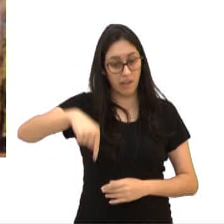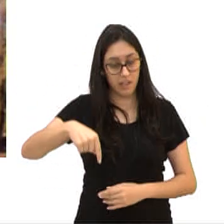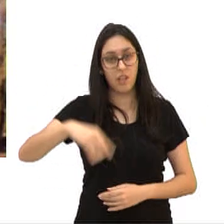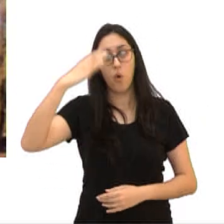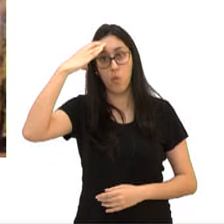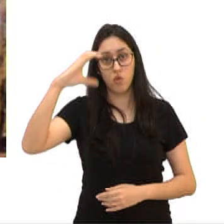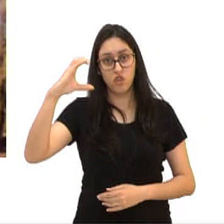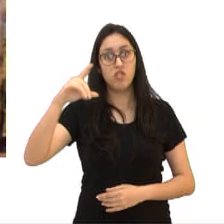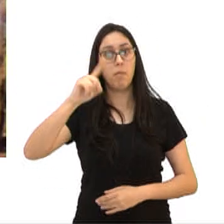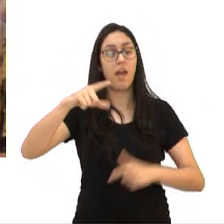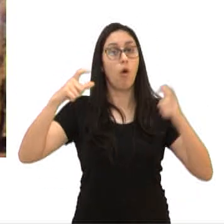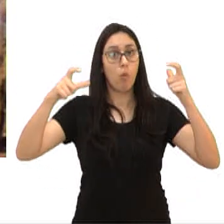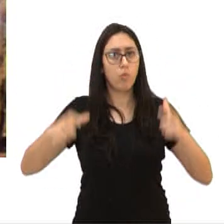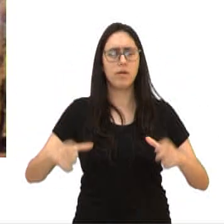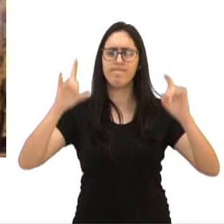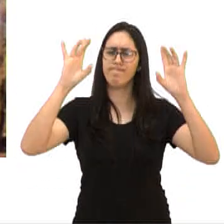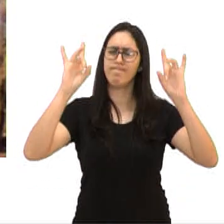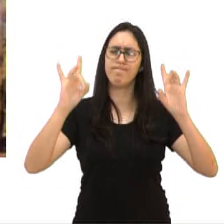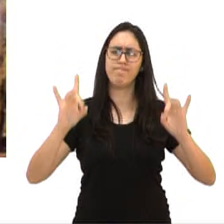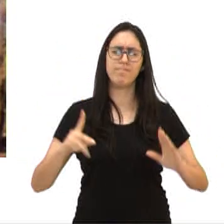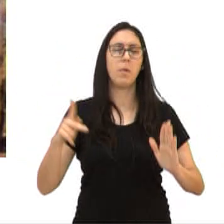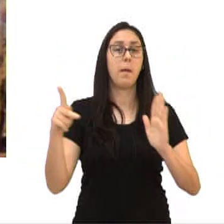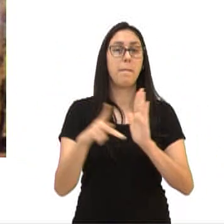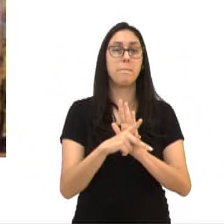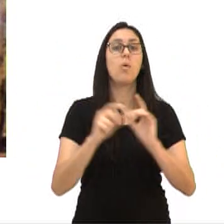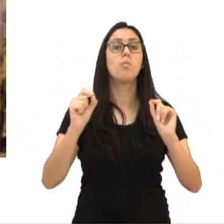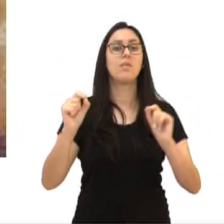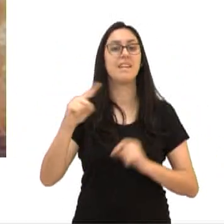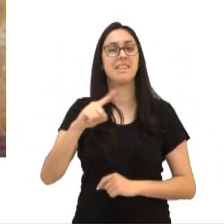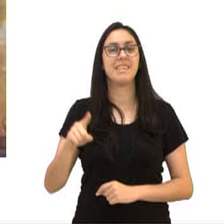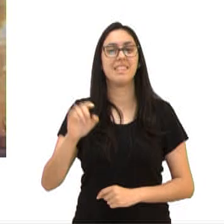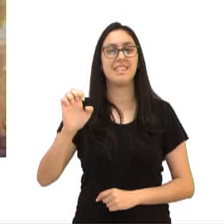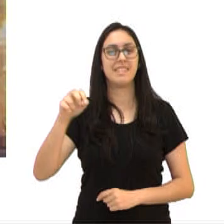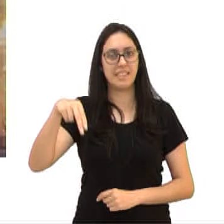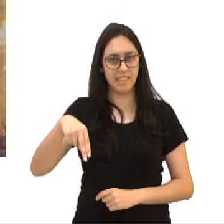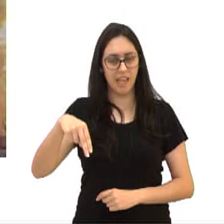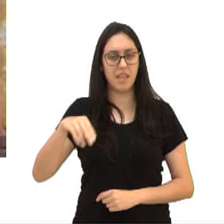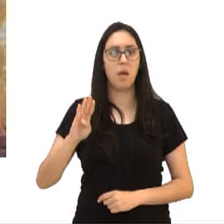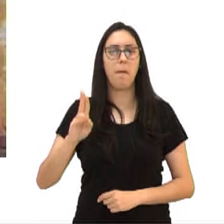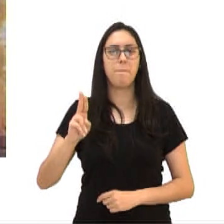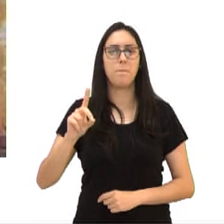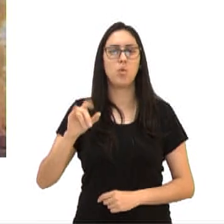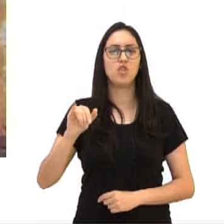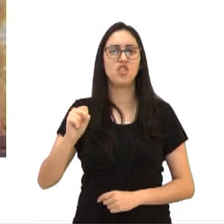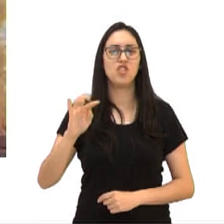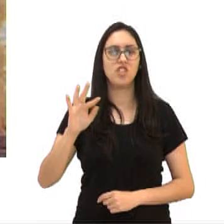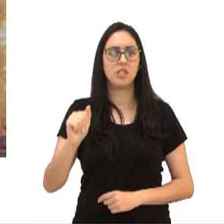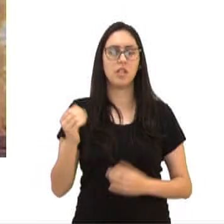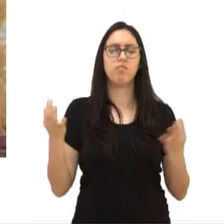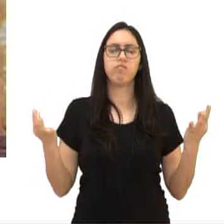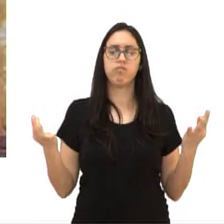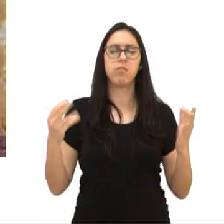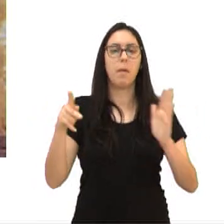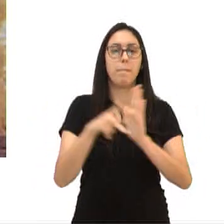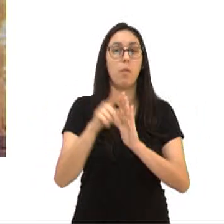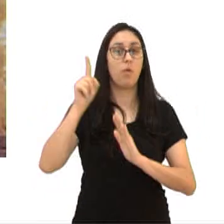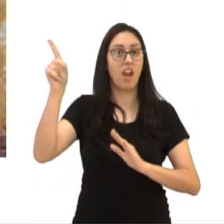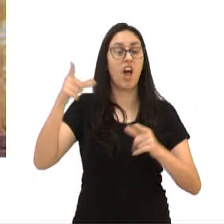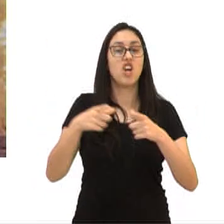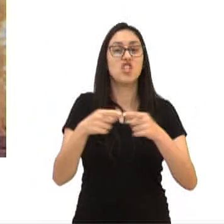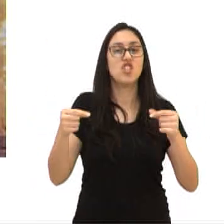lugar sagrado da tradição zen budista. O zen budismo é uma tradição japonesa adepta